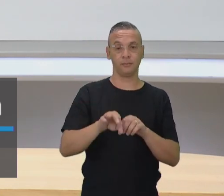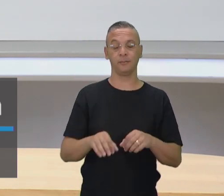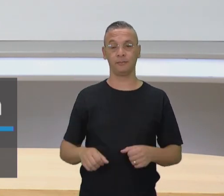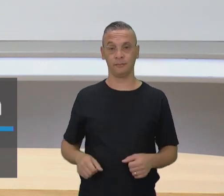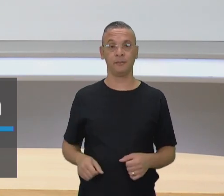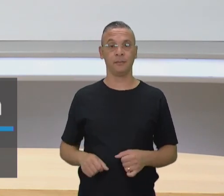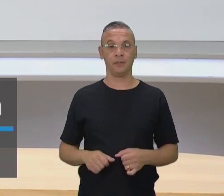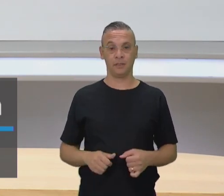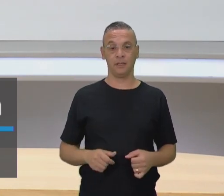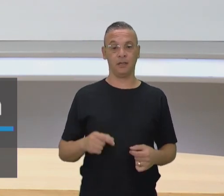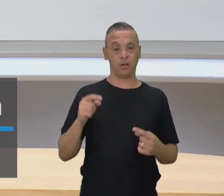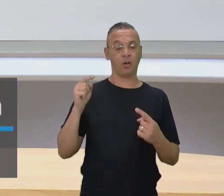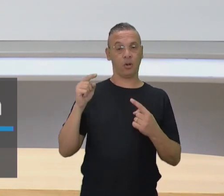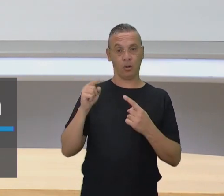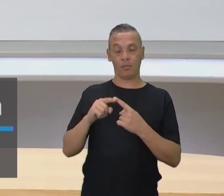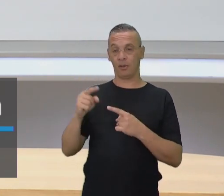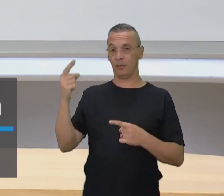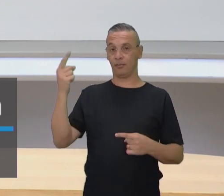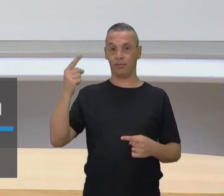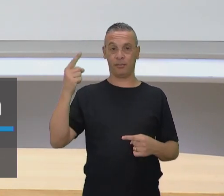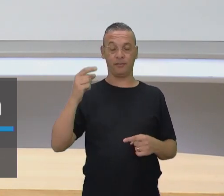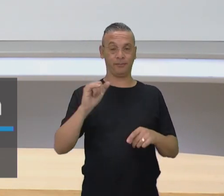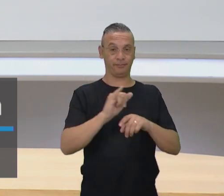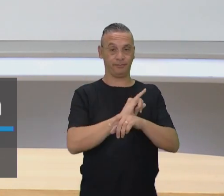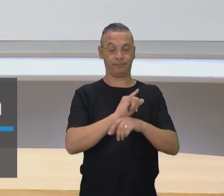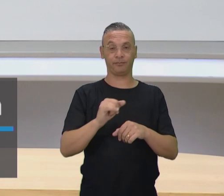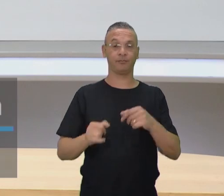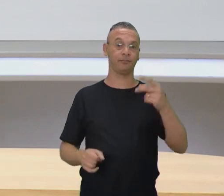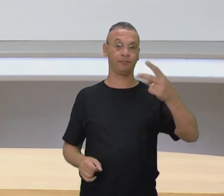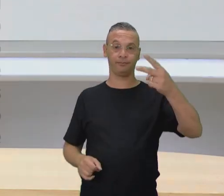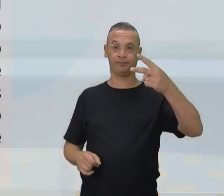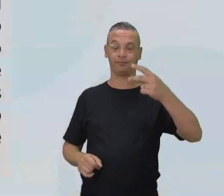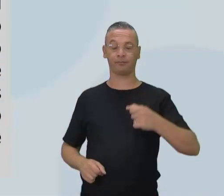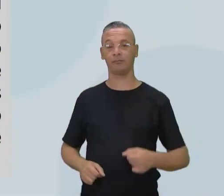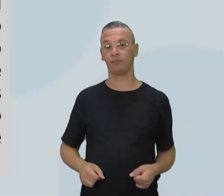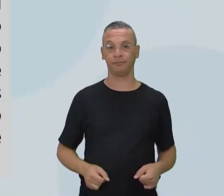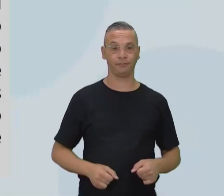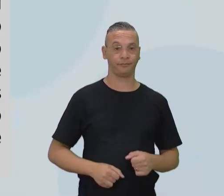né? Esse é o primeiro argumento que ele traz. Vamos para o próximo aqui.